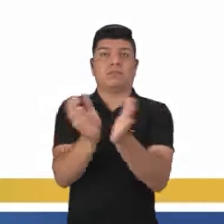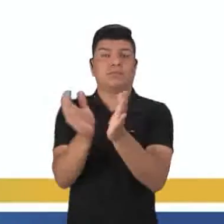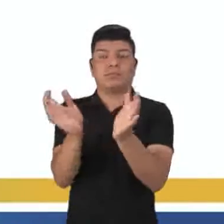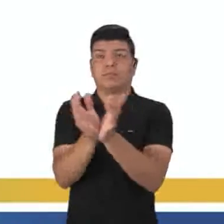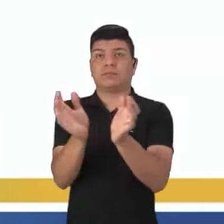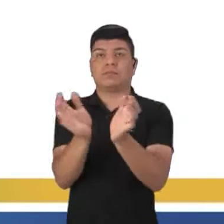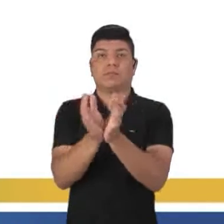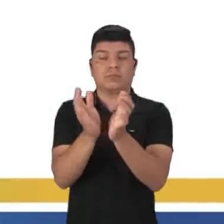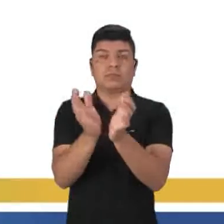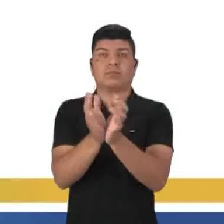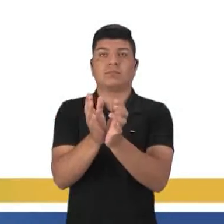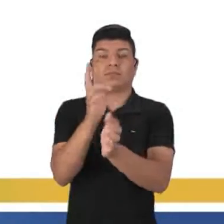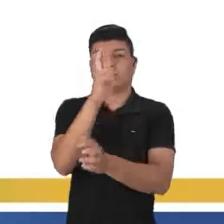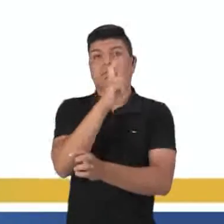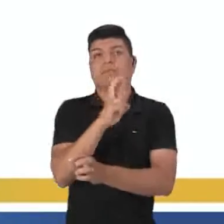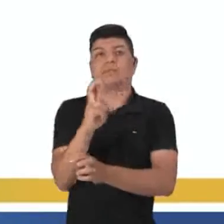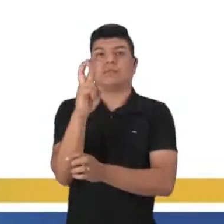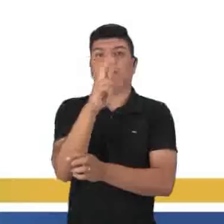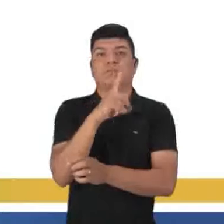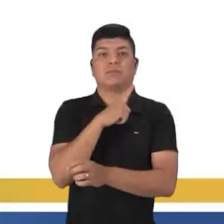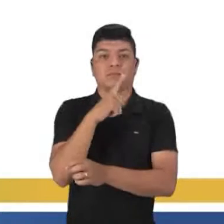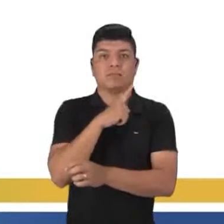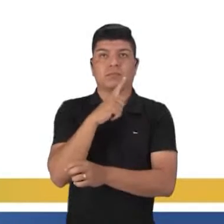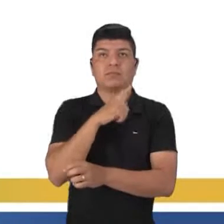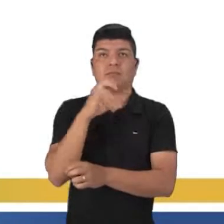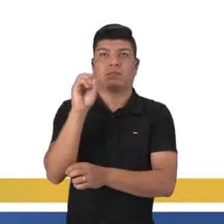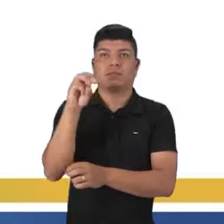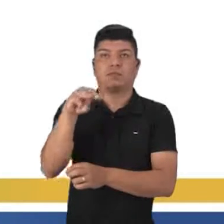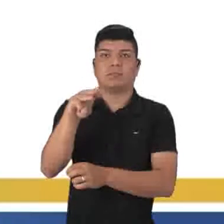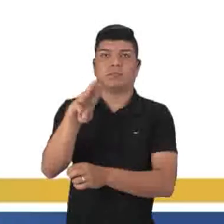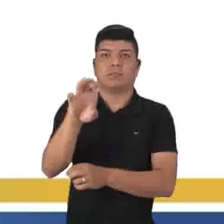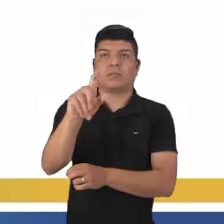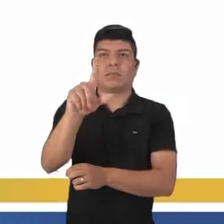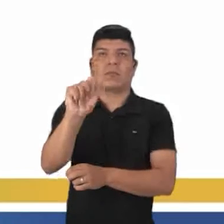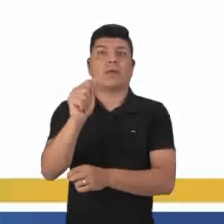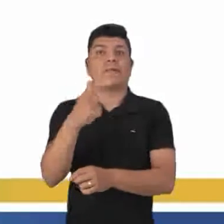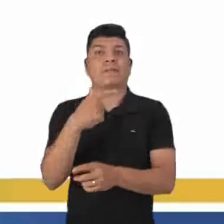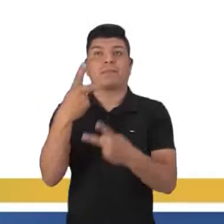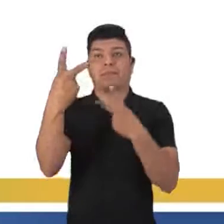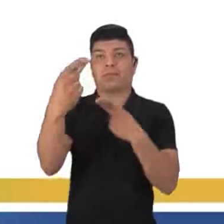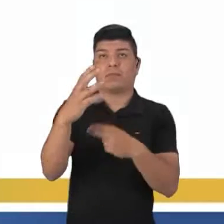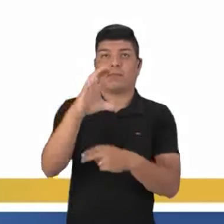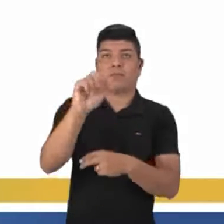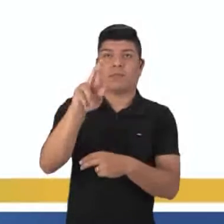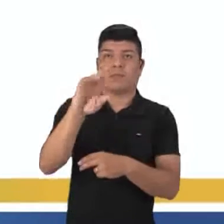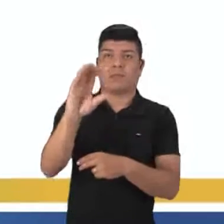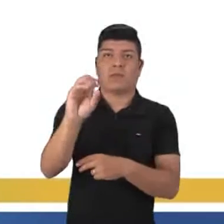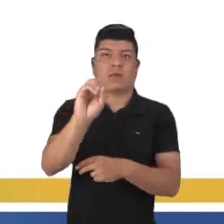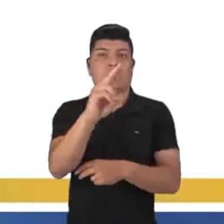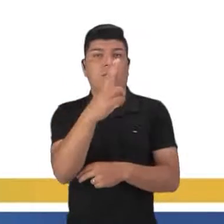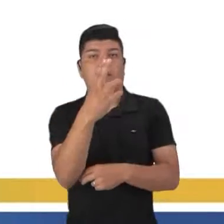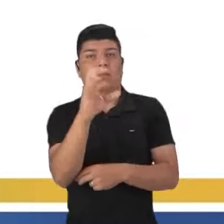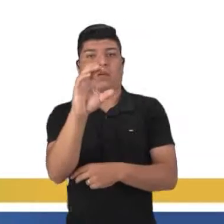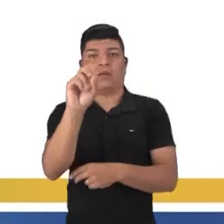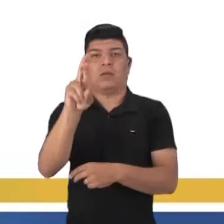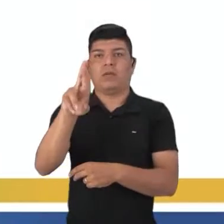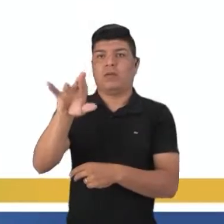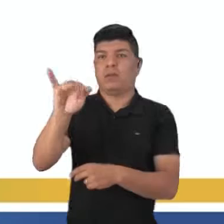conjunto, Então, observe aí que nós temos o ômega, igual a cara ou coroa, certo?